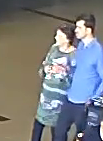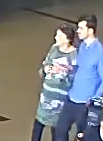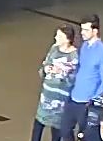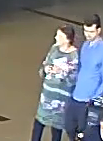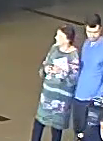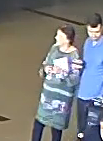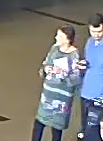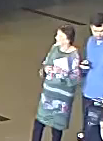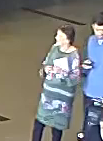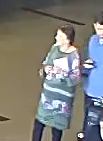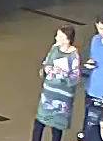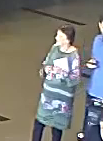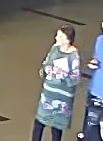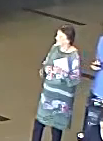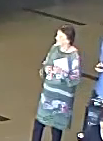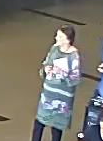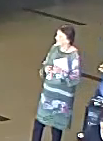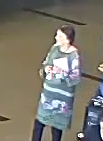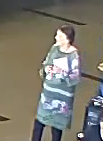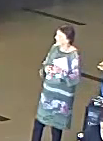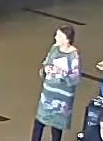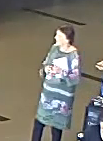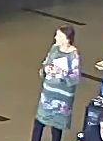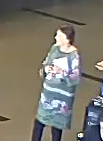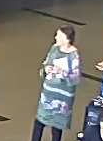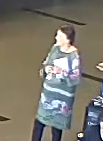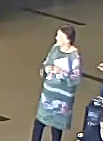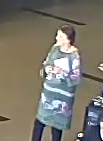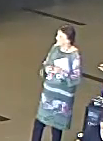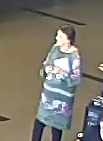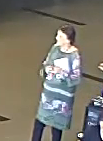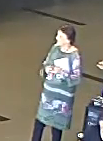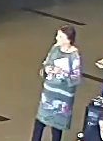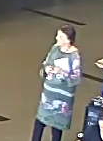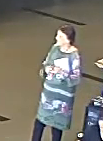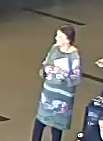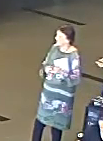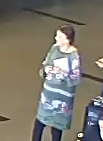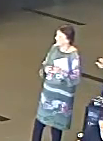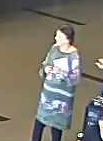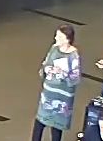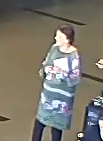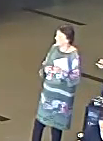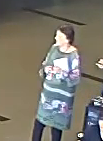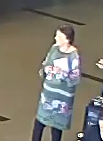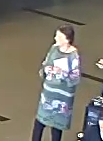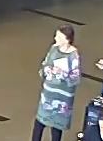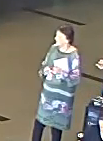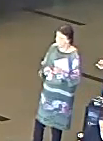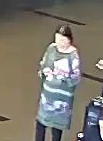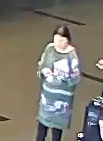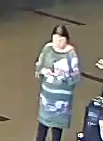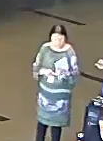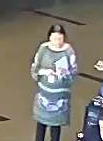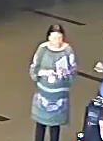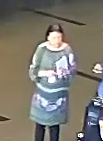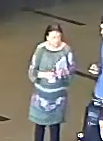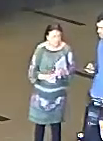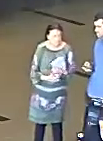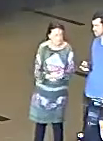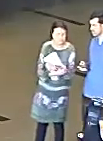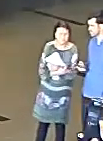tá bom vamos o exemplo foi muito bom vamos reabrir os trabalhos eu quero passar a presidência